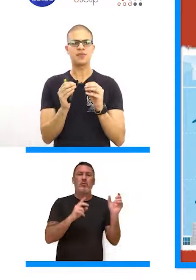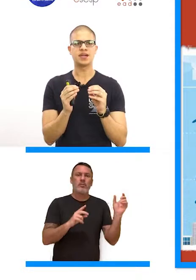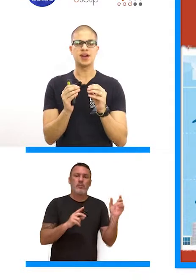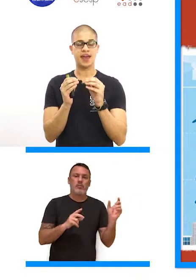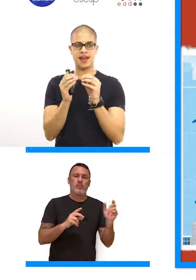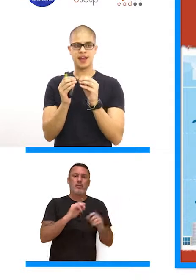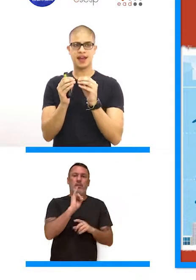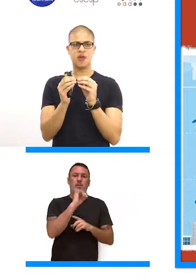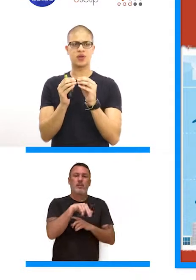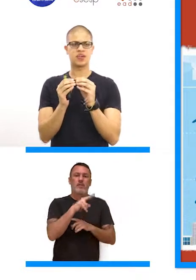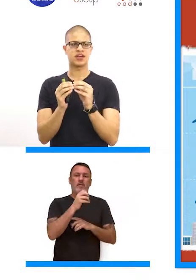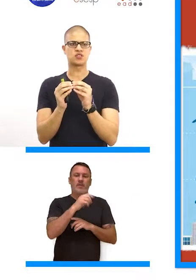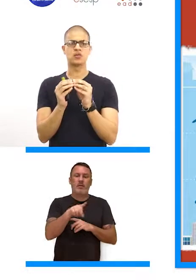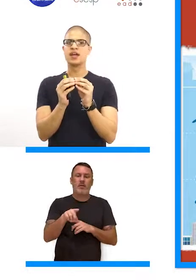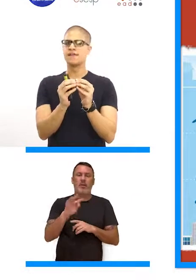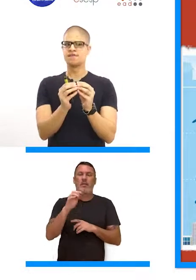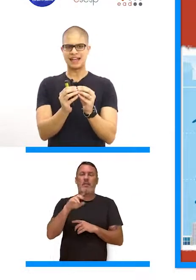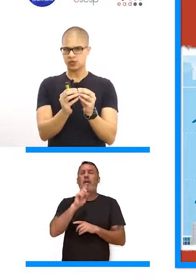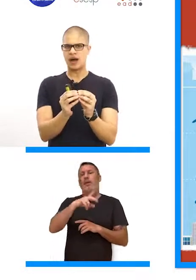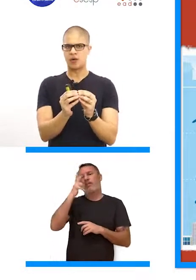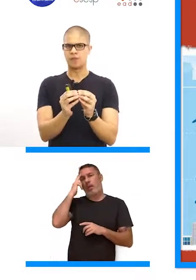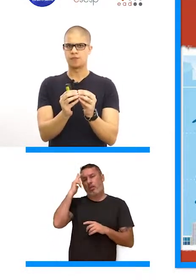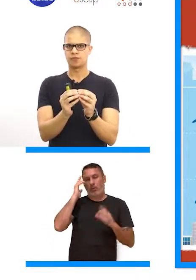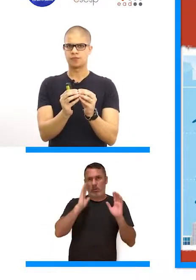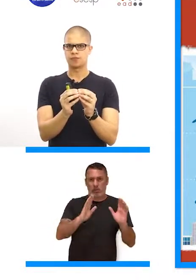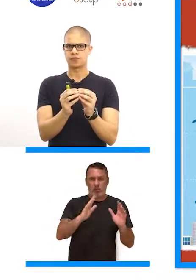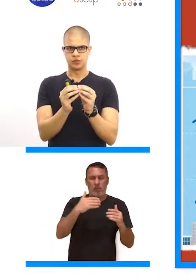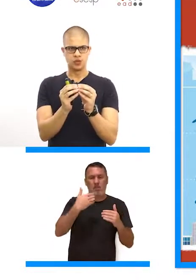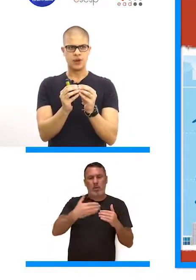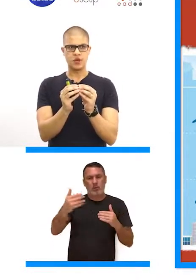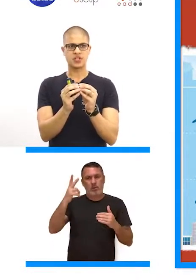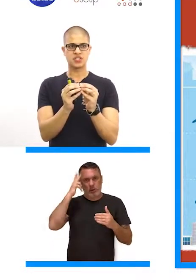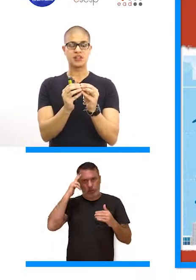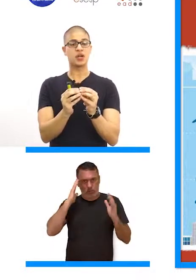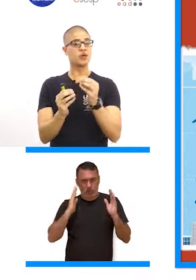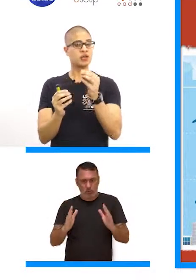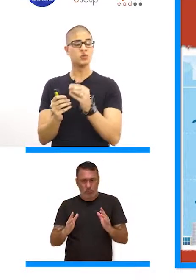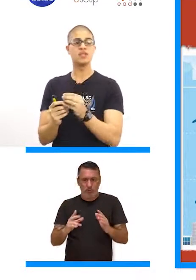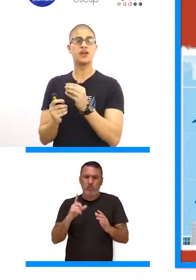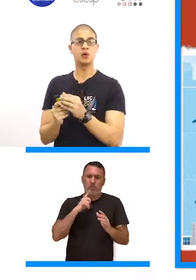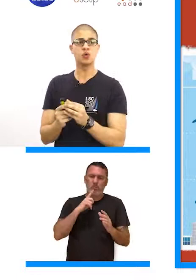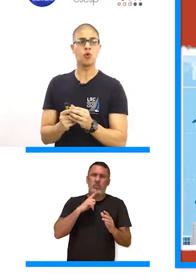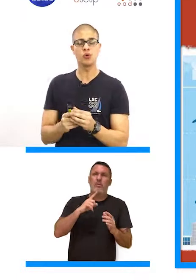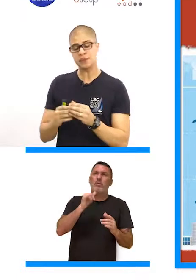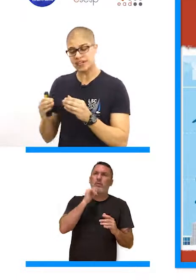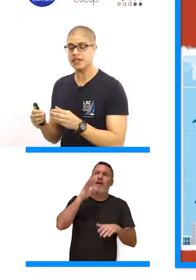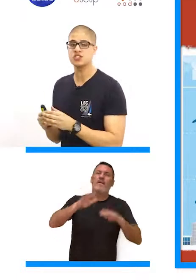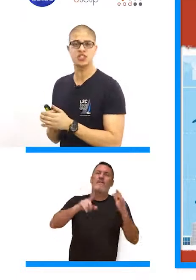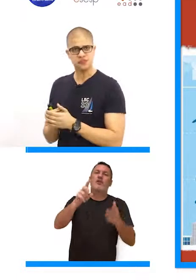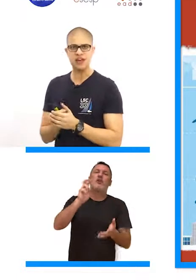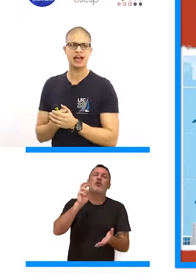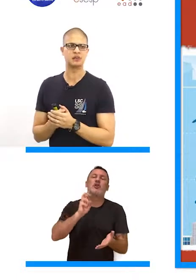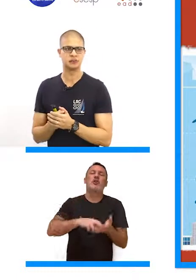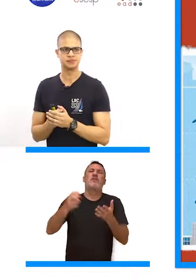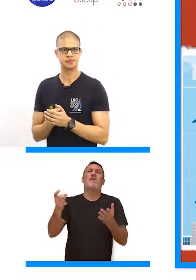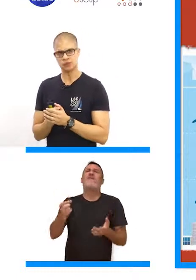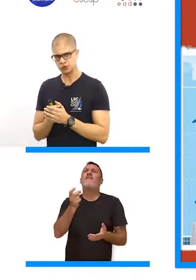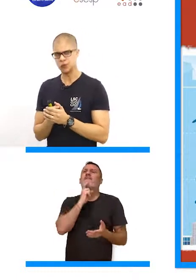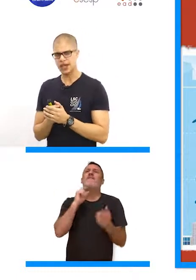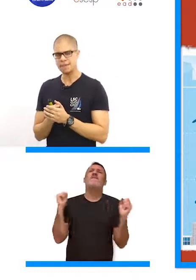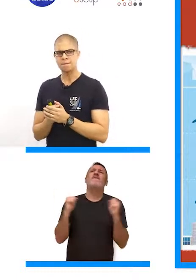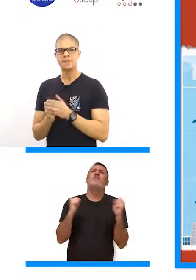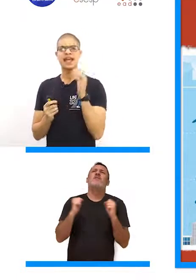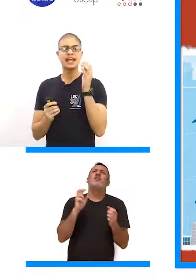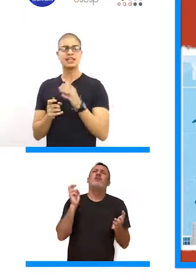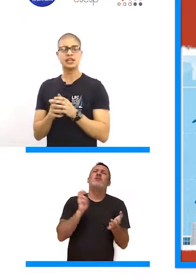inversão térmica, ela é um processo natural. Tudo bem? Um processo natural que, inclusive, é muito comum em manhãs de inverno.